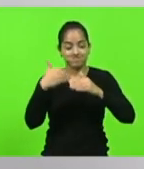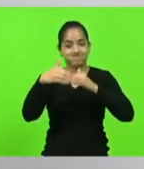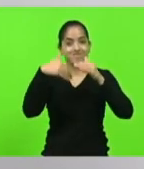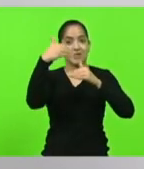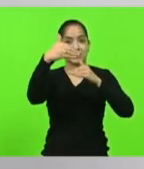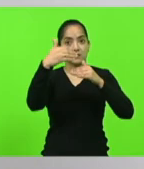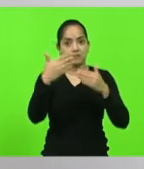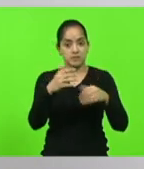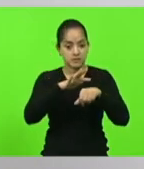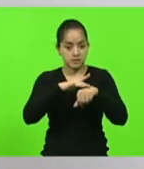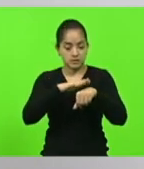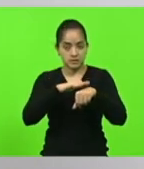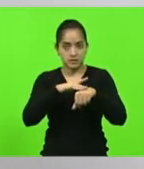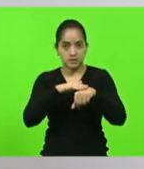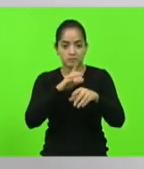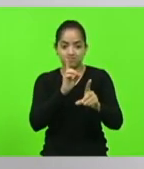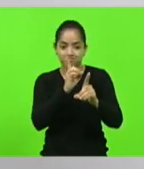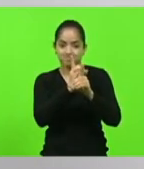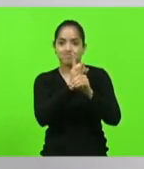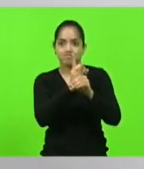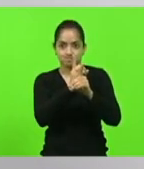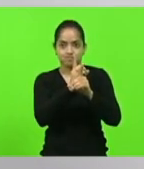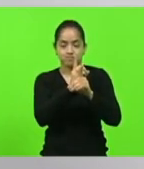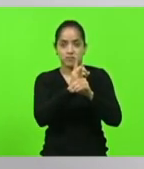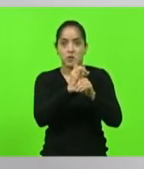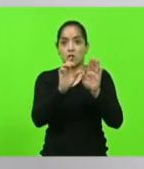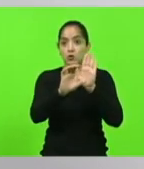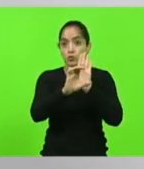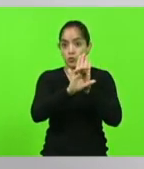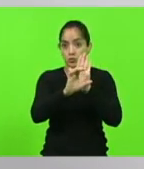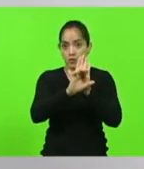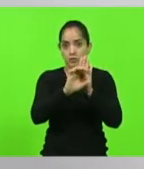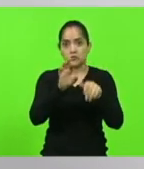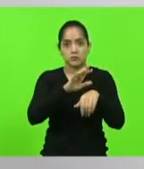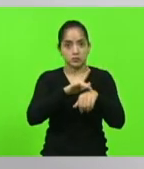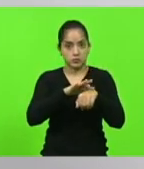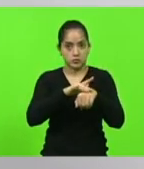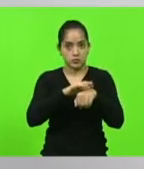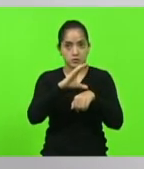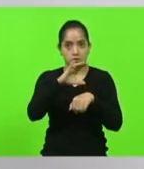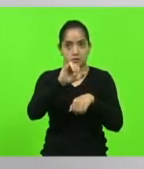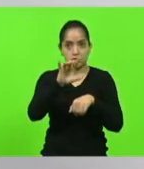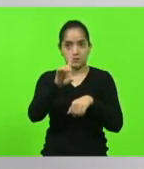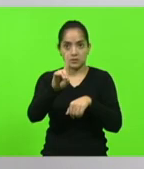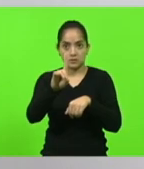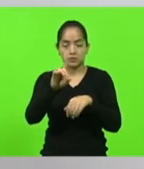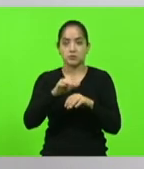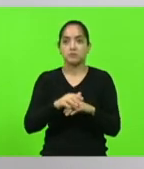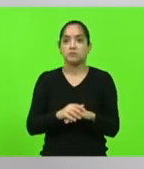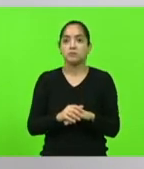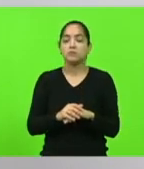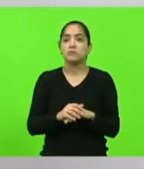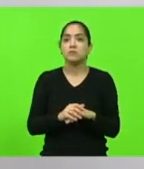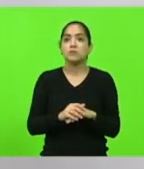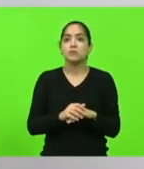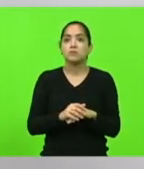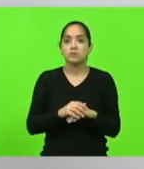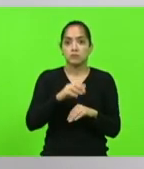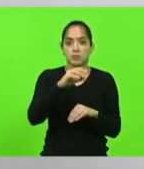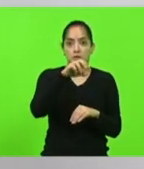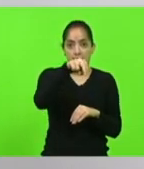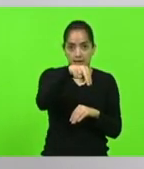com identificação no código internacional de doenças CID pelos números Cid